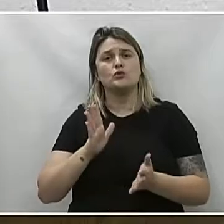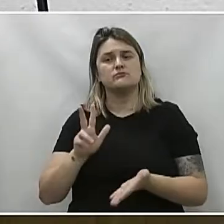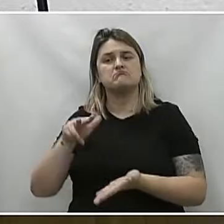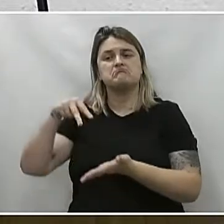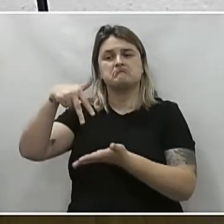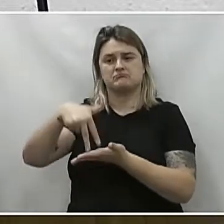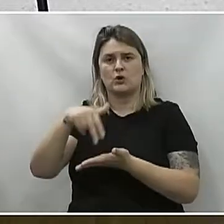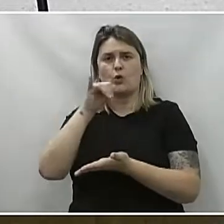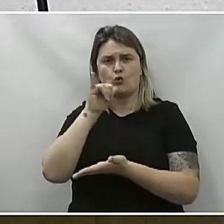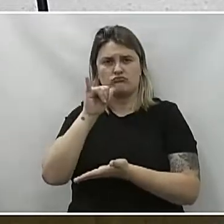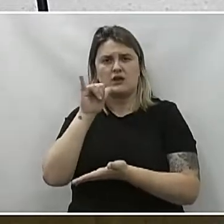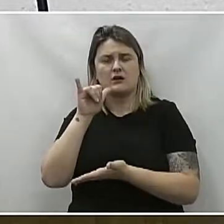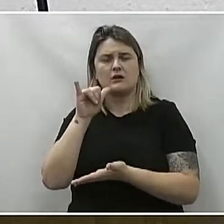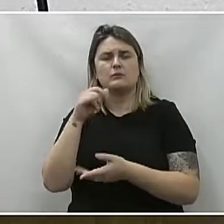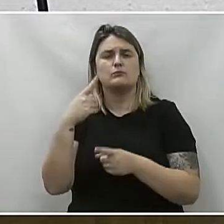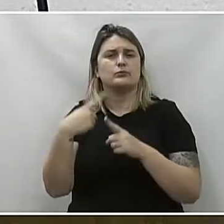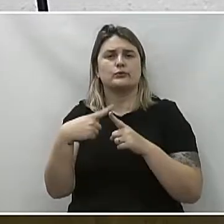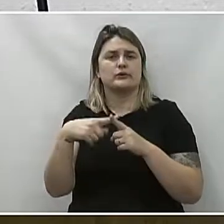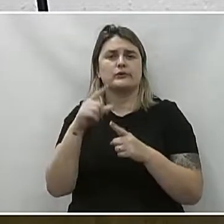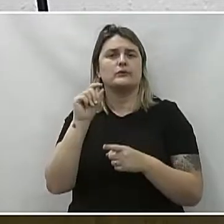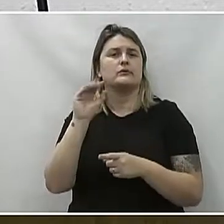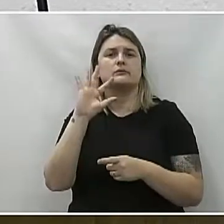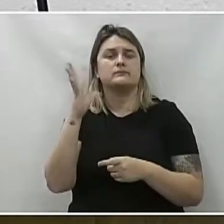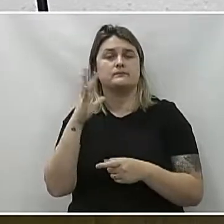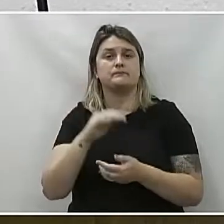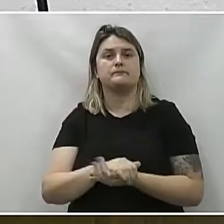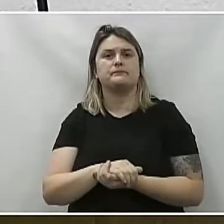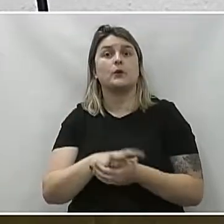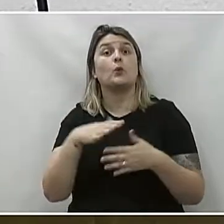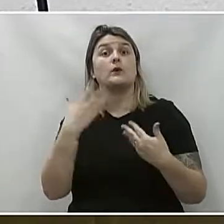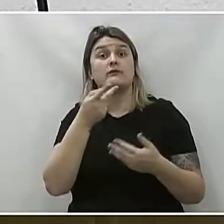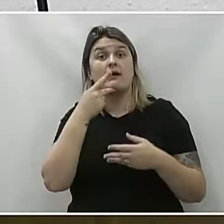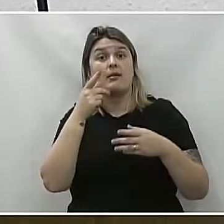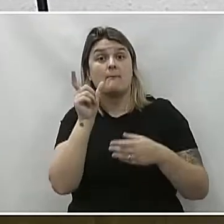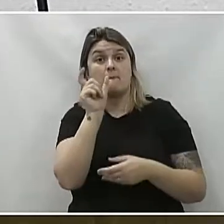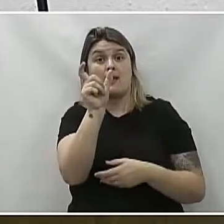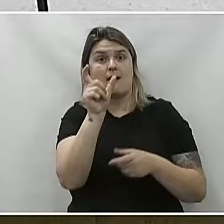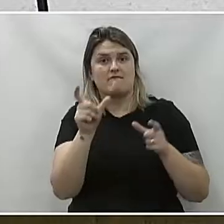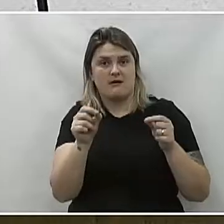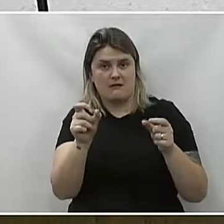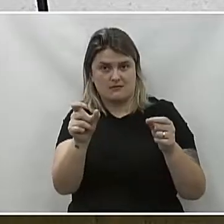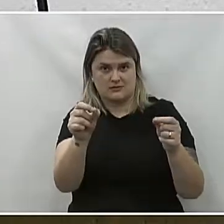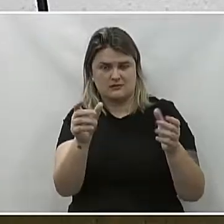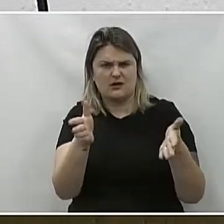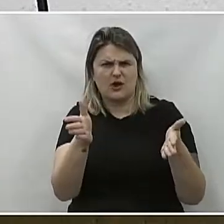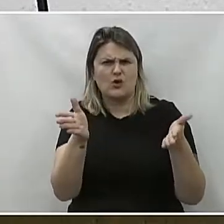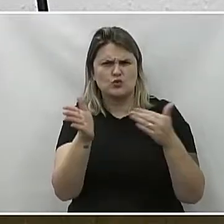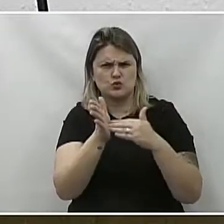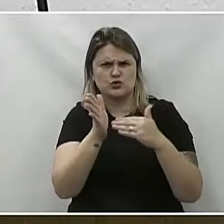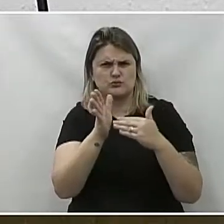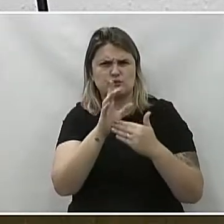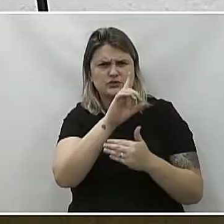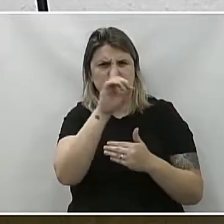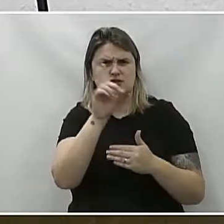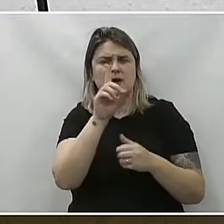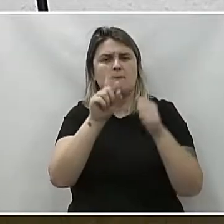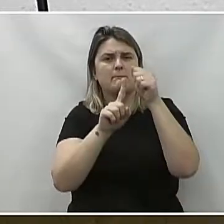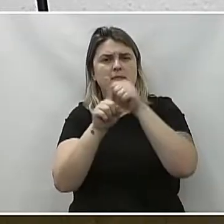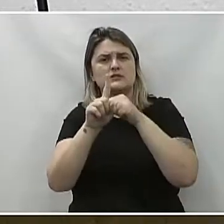para trazer isso para vocês, porque, assim, quando você fala em câncer, nós estamos no último dia hoje do Outubro Rosa,